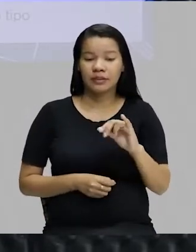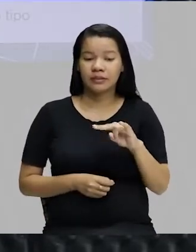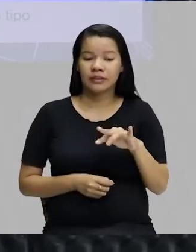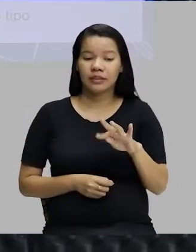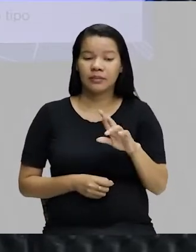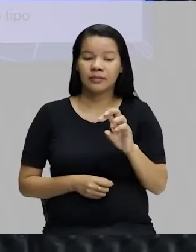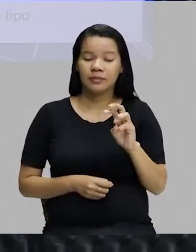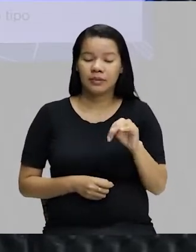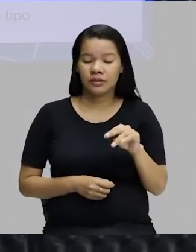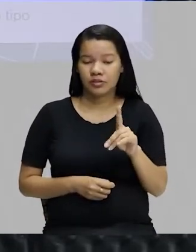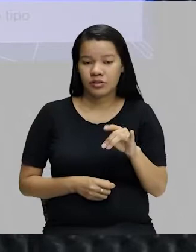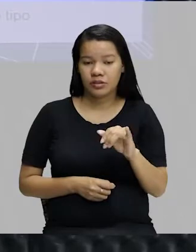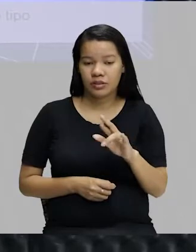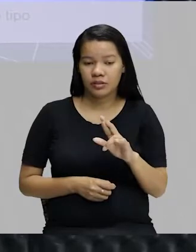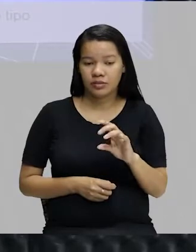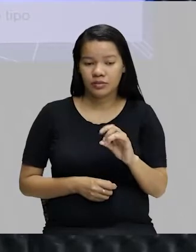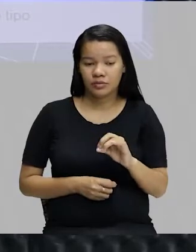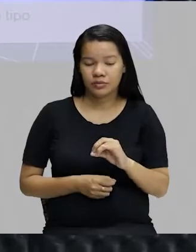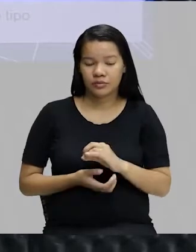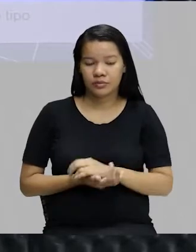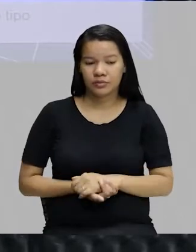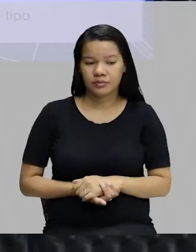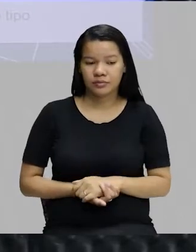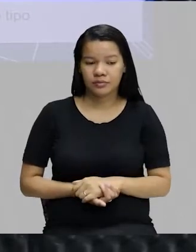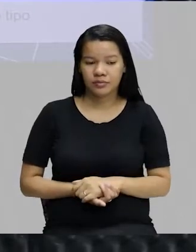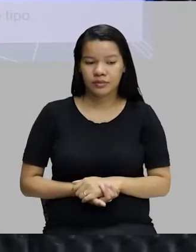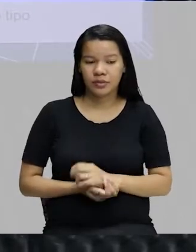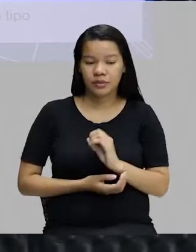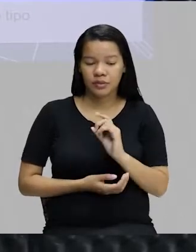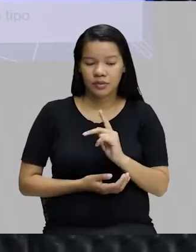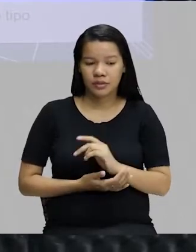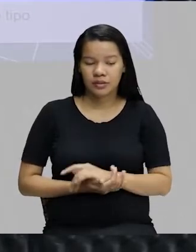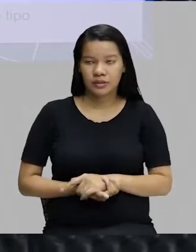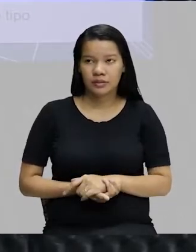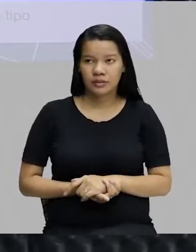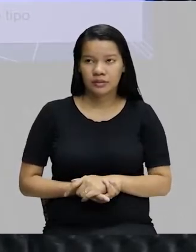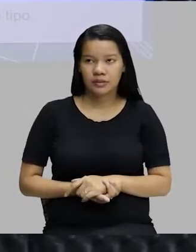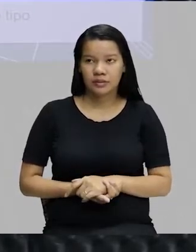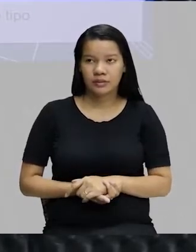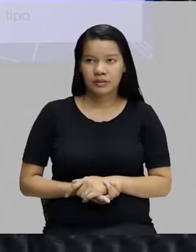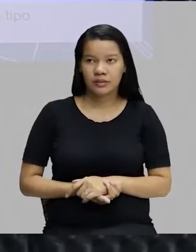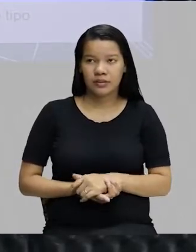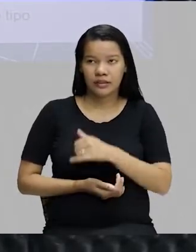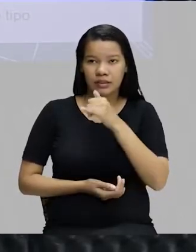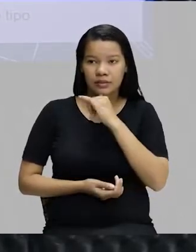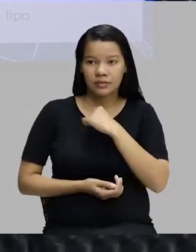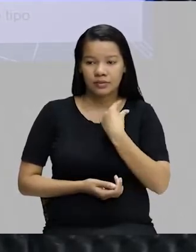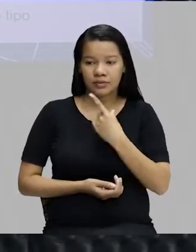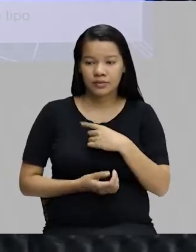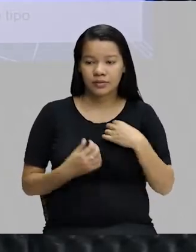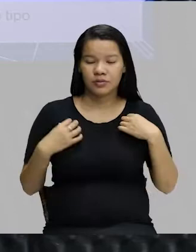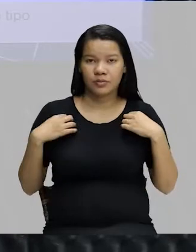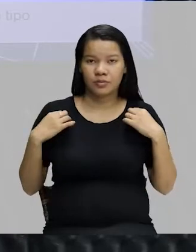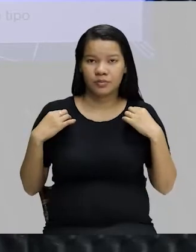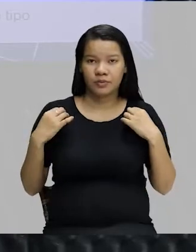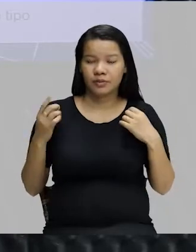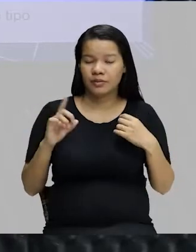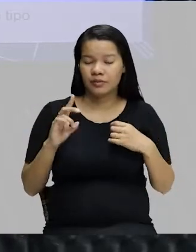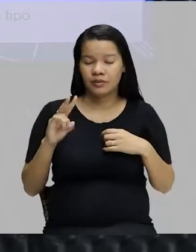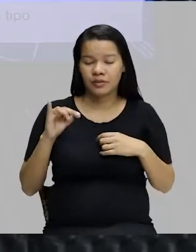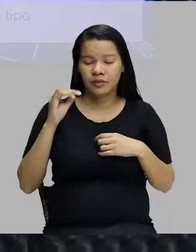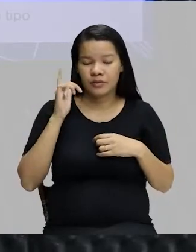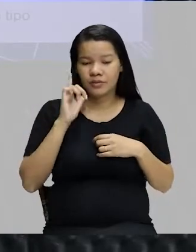as partículas alfa e a radiação gama, certo? Ela, por exemplo, a nossa roupa ela não vai conseguir